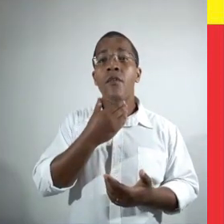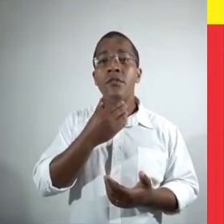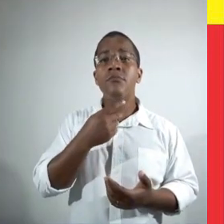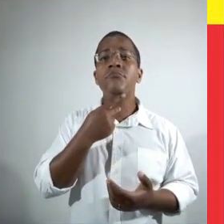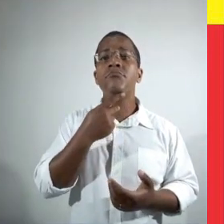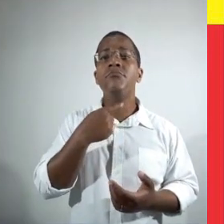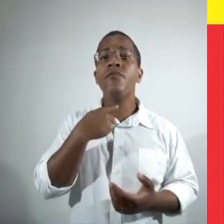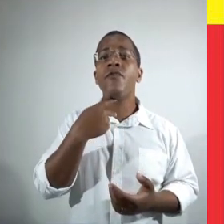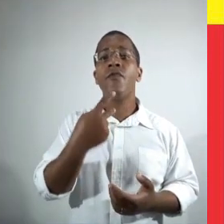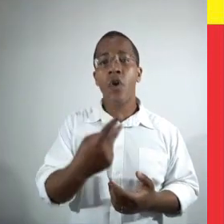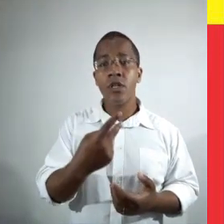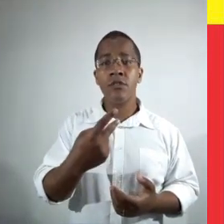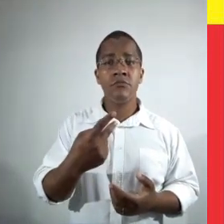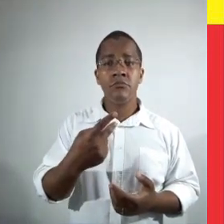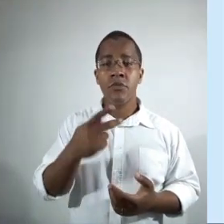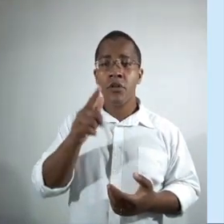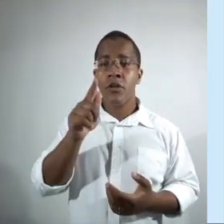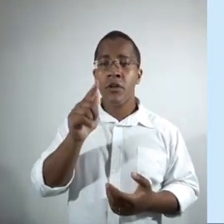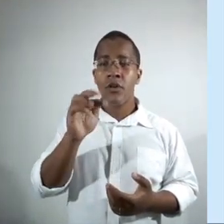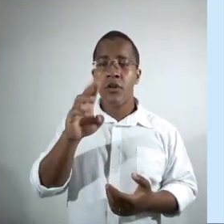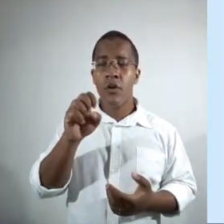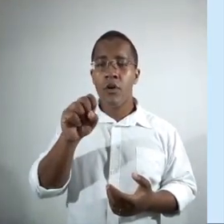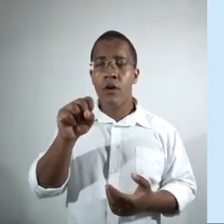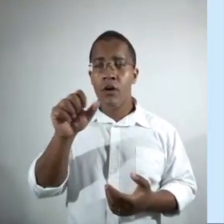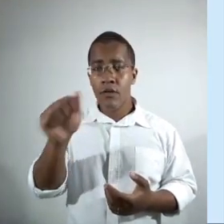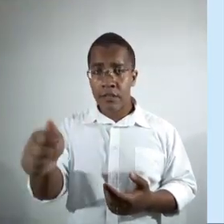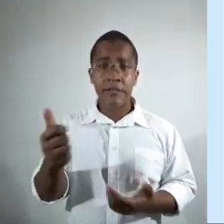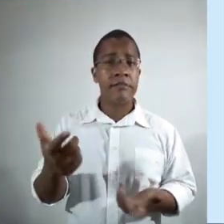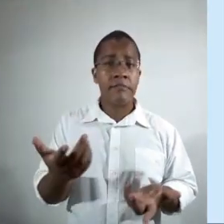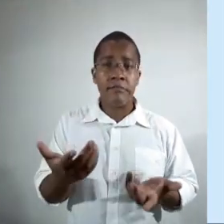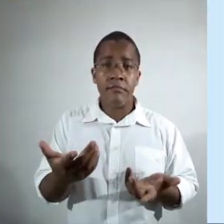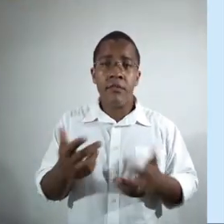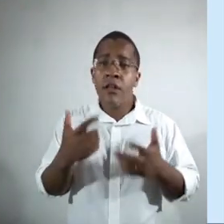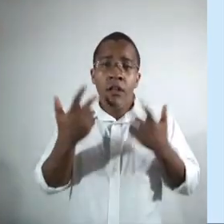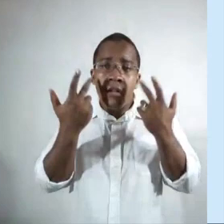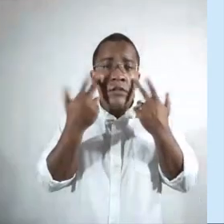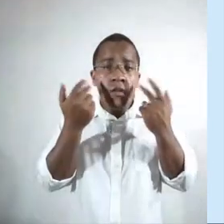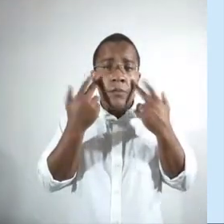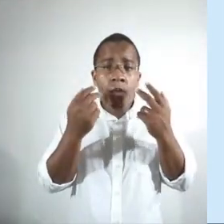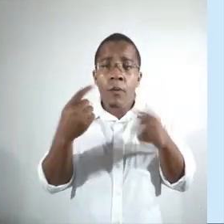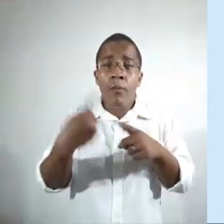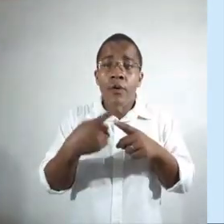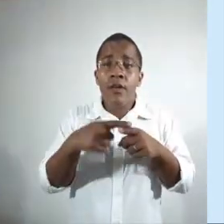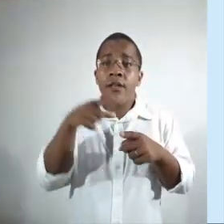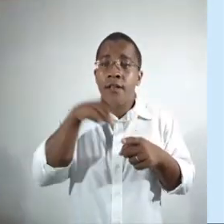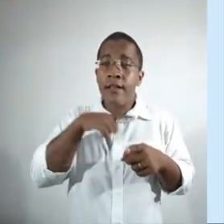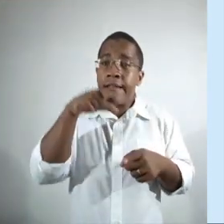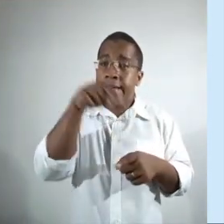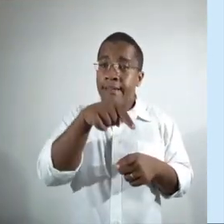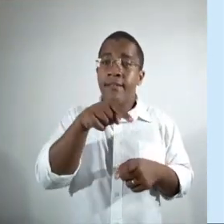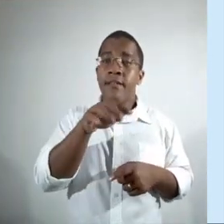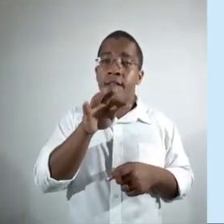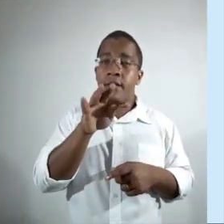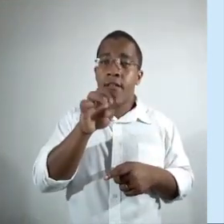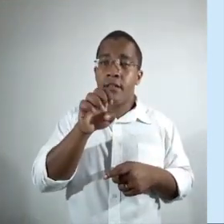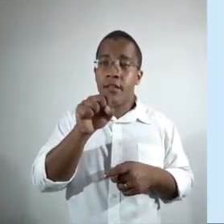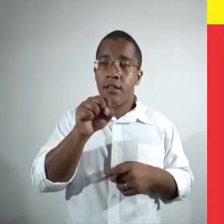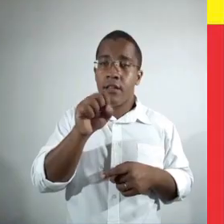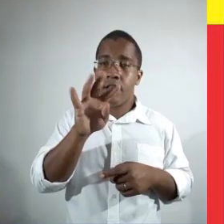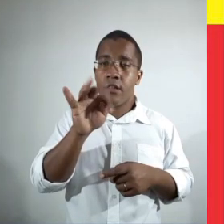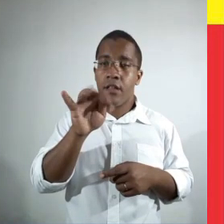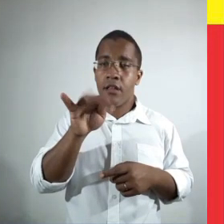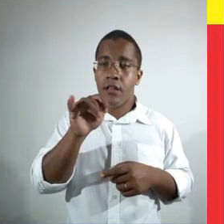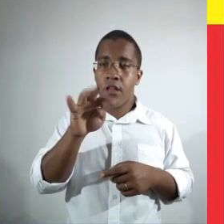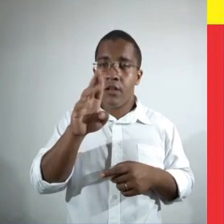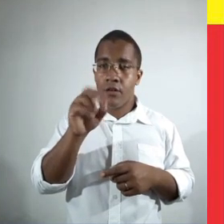mais grossa, e isso é normal, devido à ação desse hormônio, que é a testosterona.